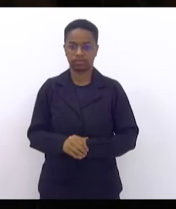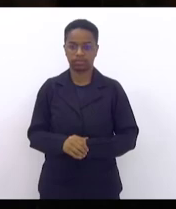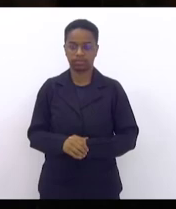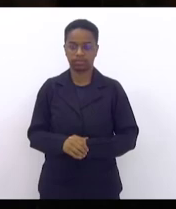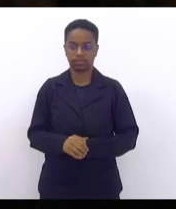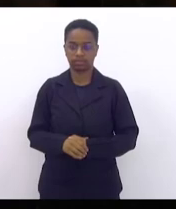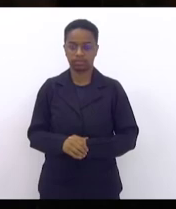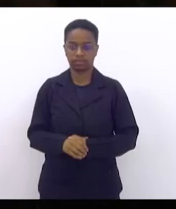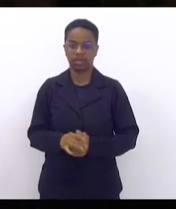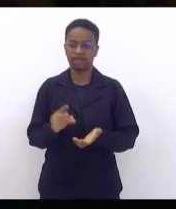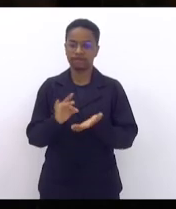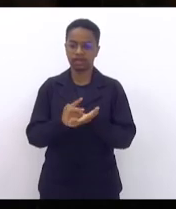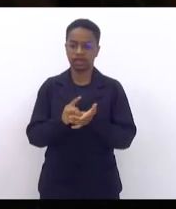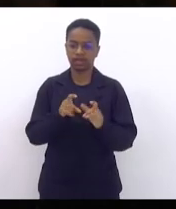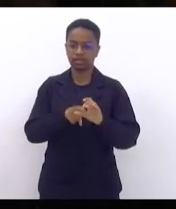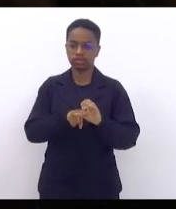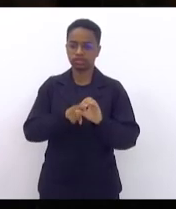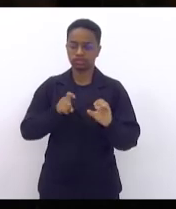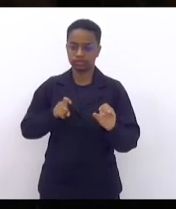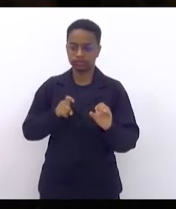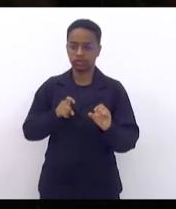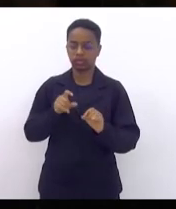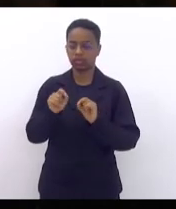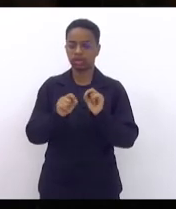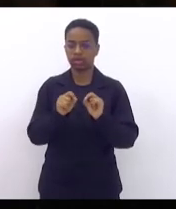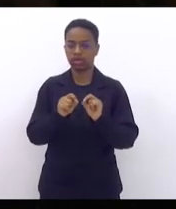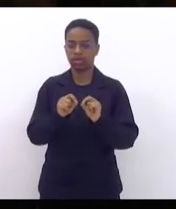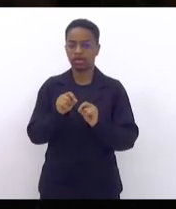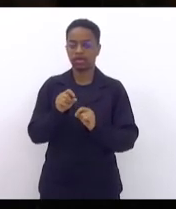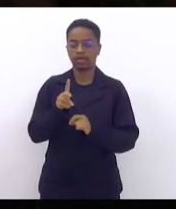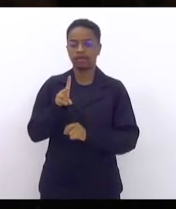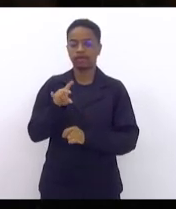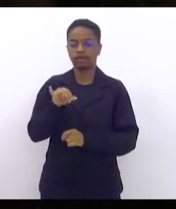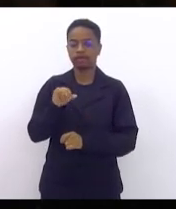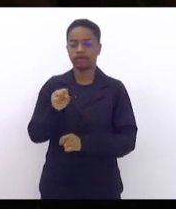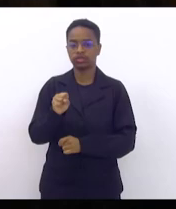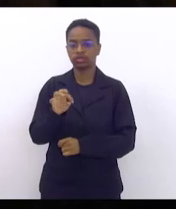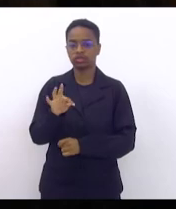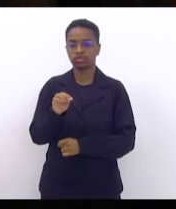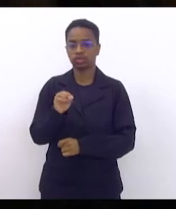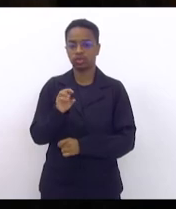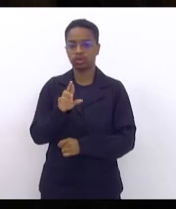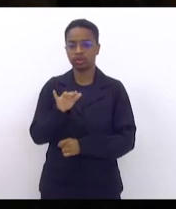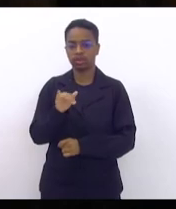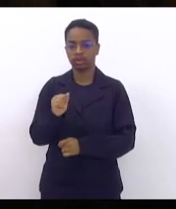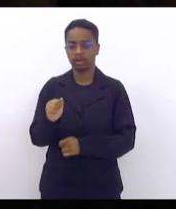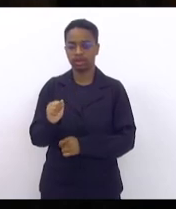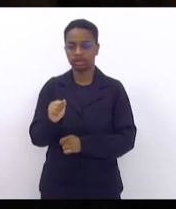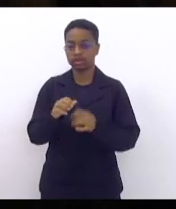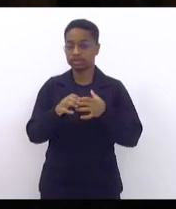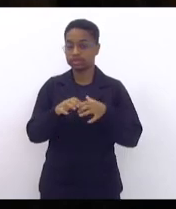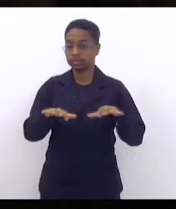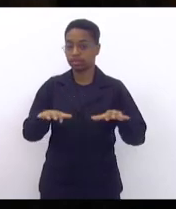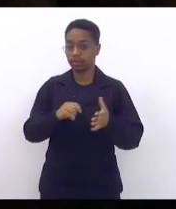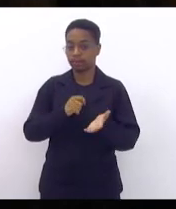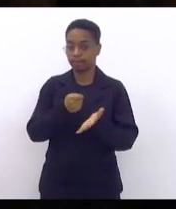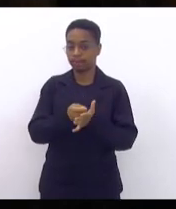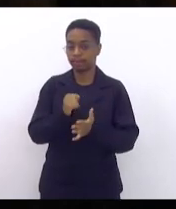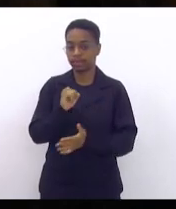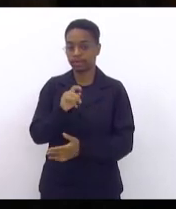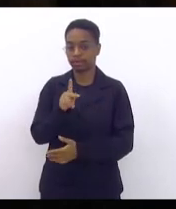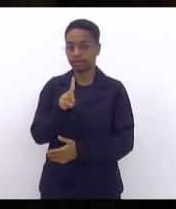desvincular a realização da vistoria o pagamento do IPVA levei 10